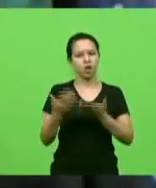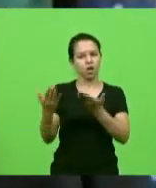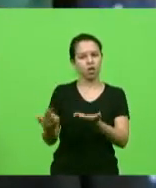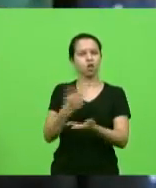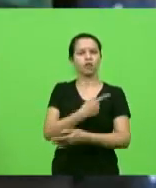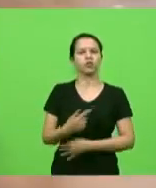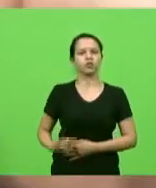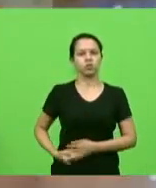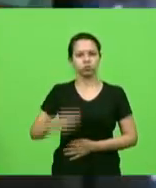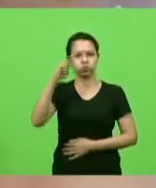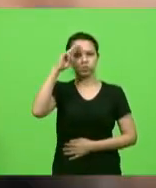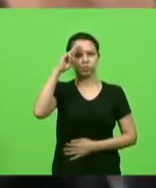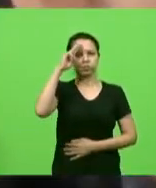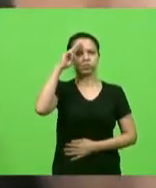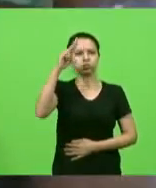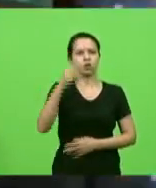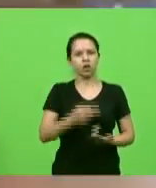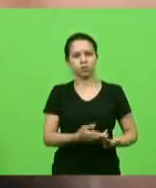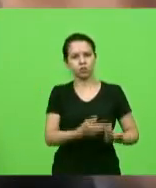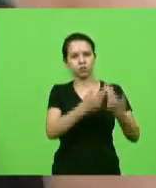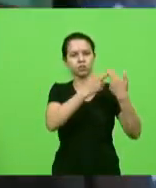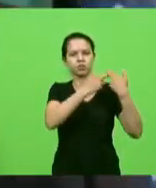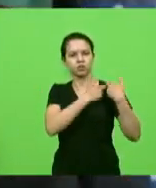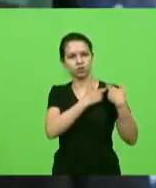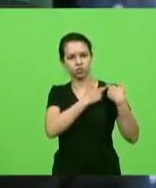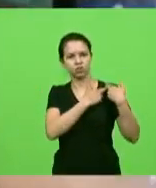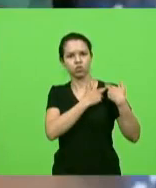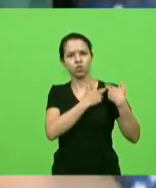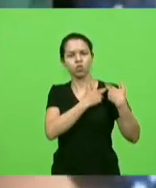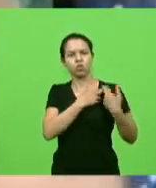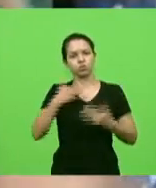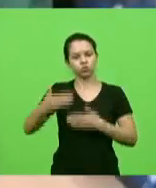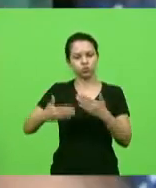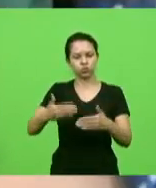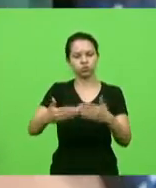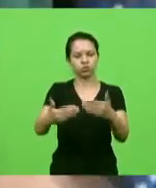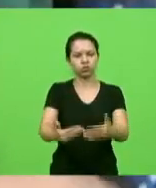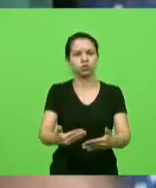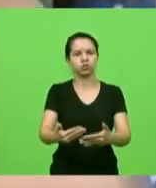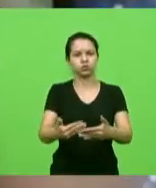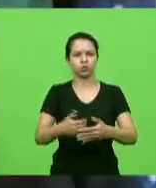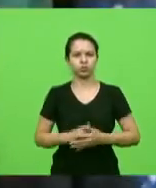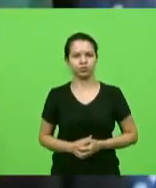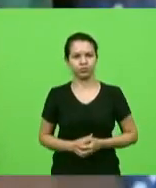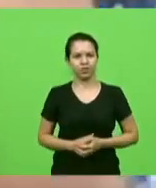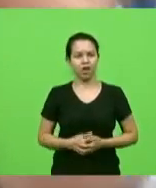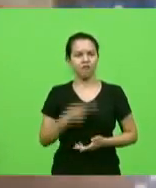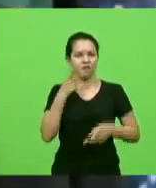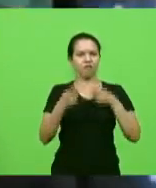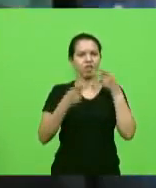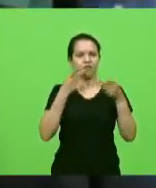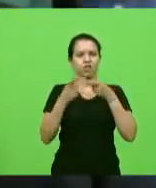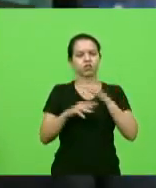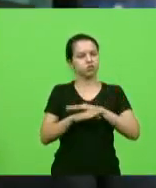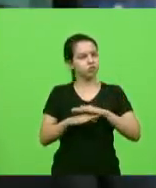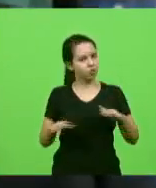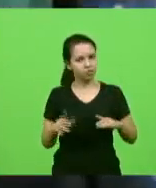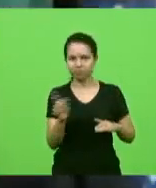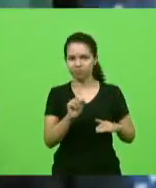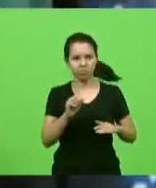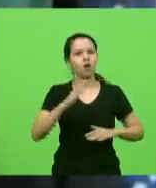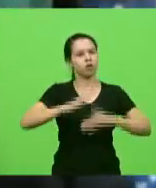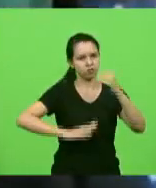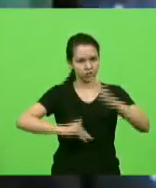Rogério da Silva as responsabilidades do cotidiano que não se sustenta a sua mente por vaso mas prioritariamente